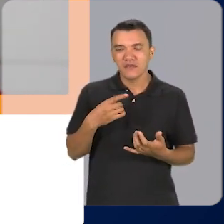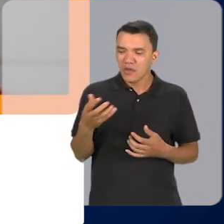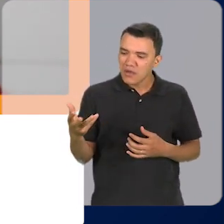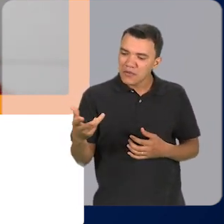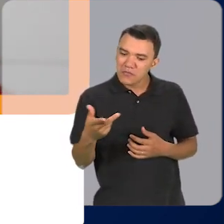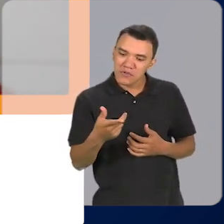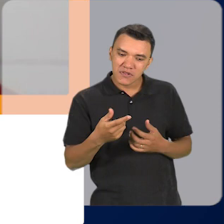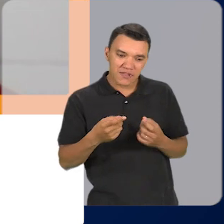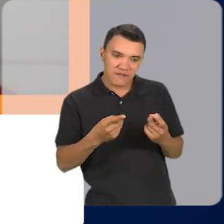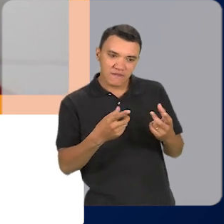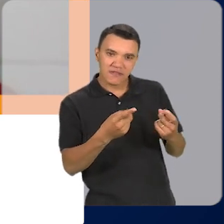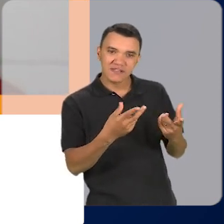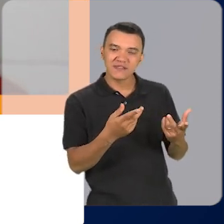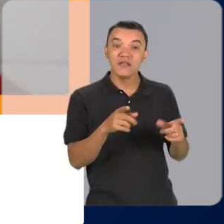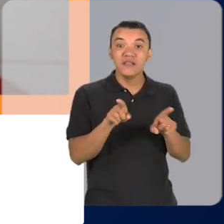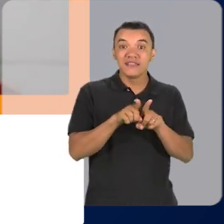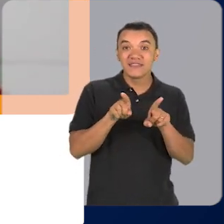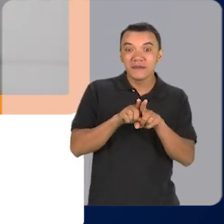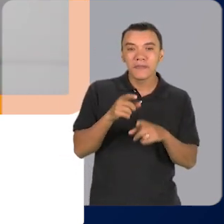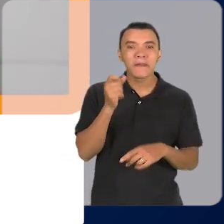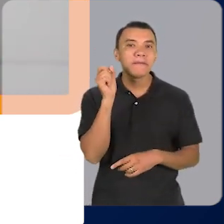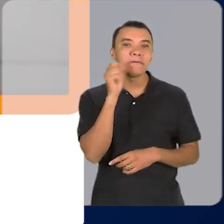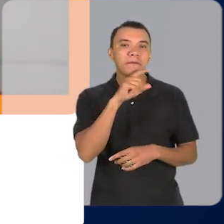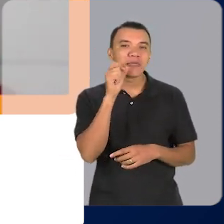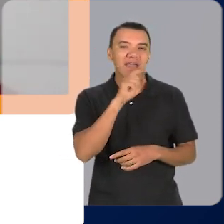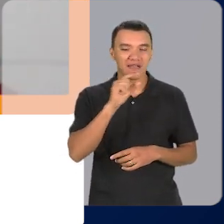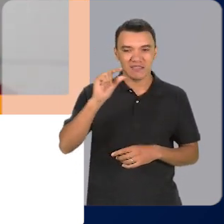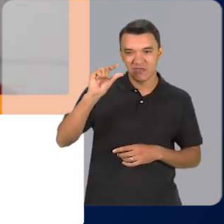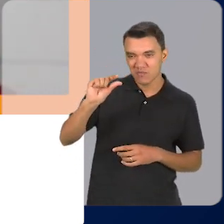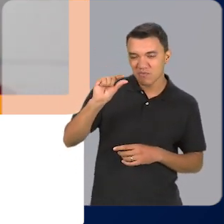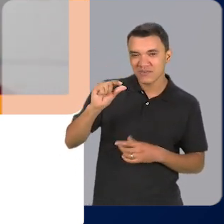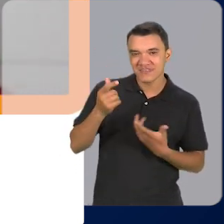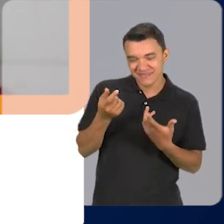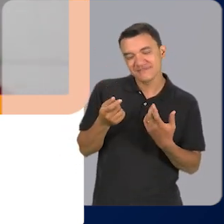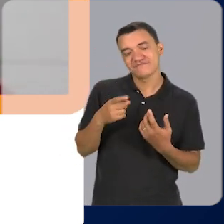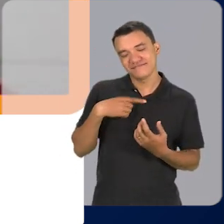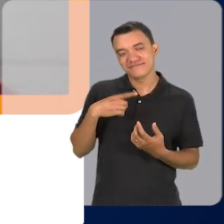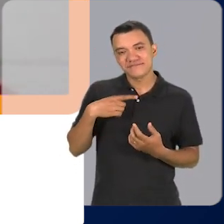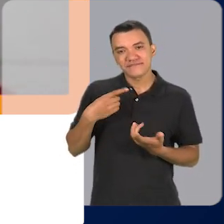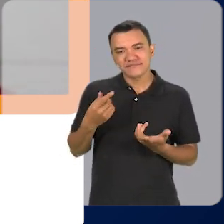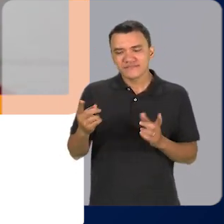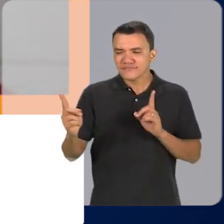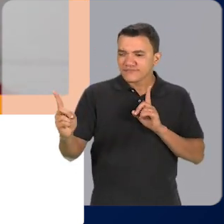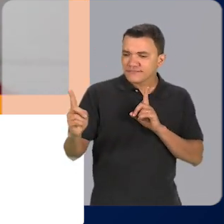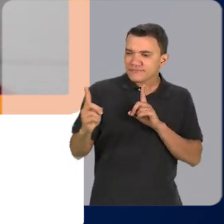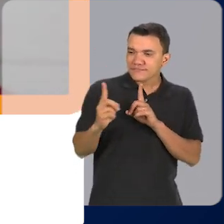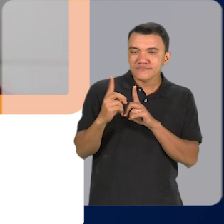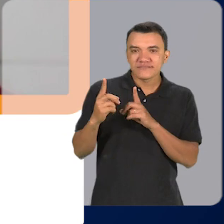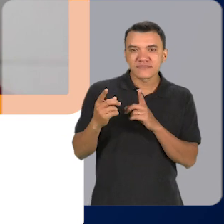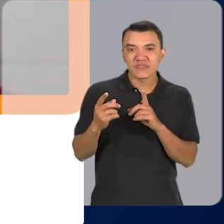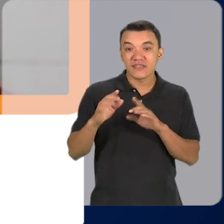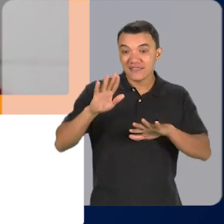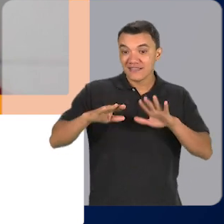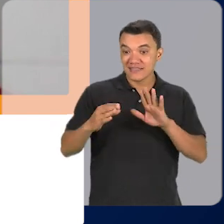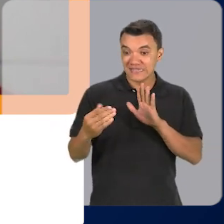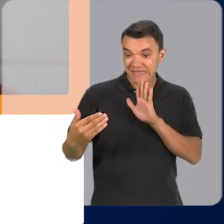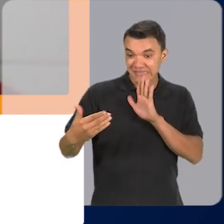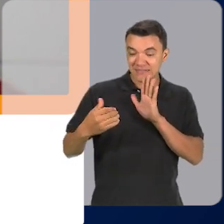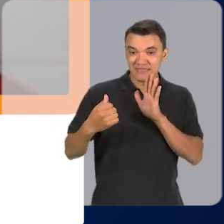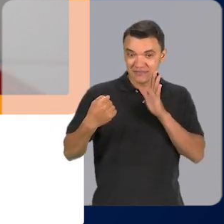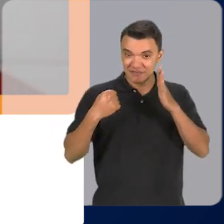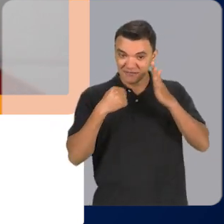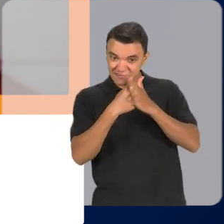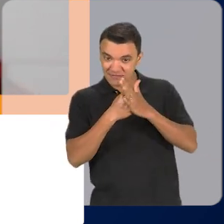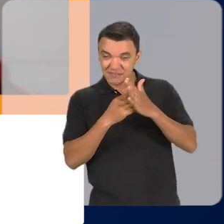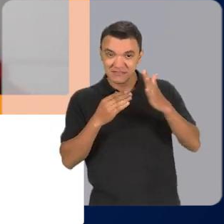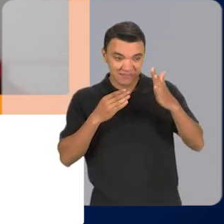cômica para se aproximar do freguês, né? Para romper uma barreira, para haver essa